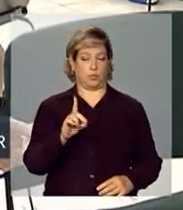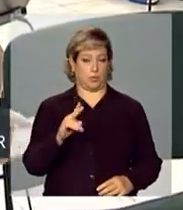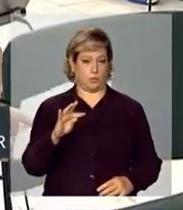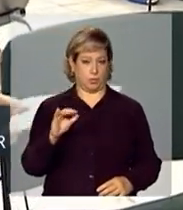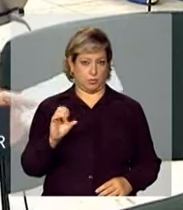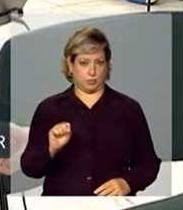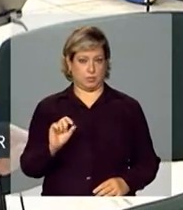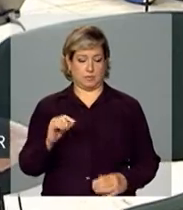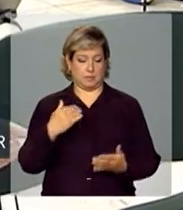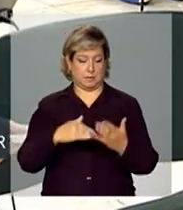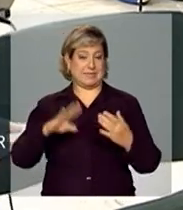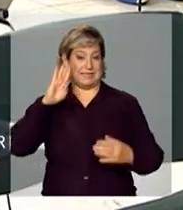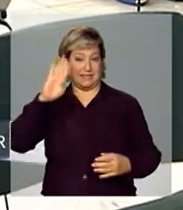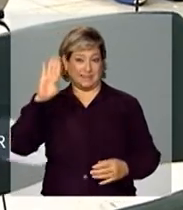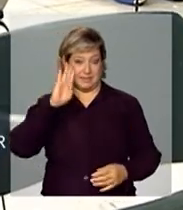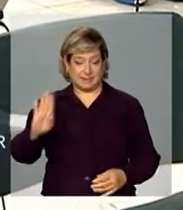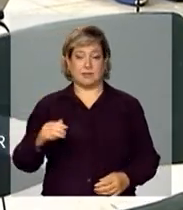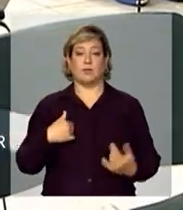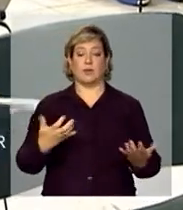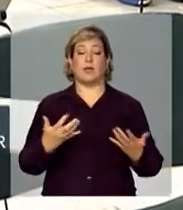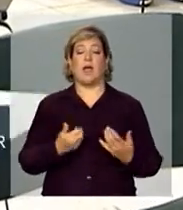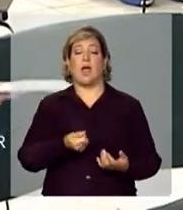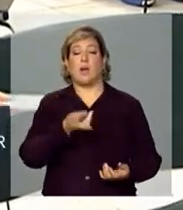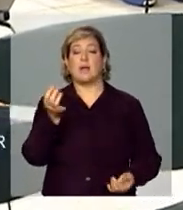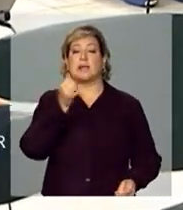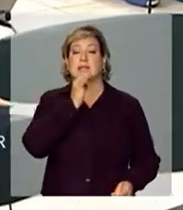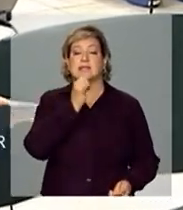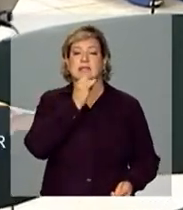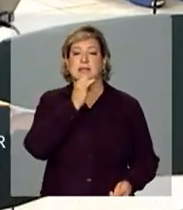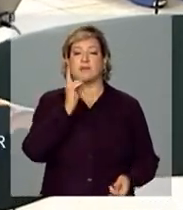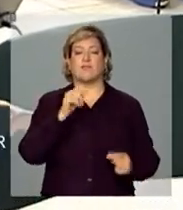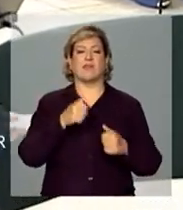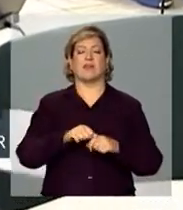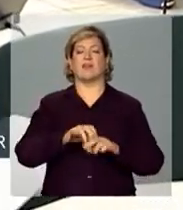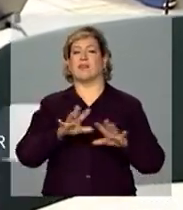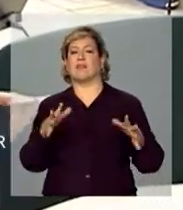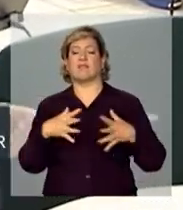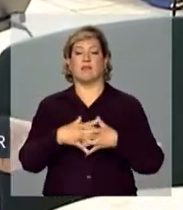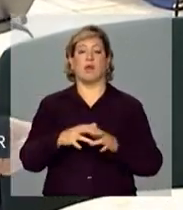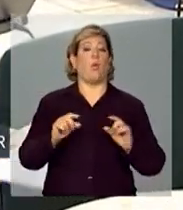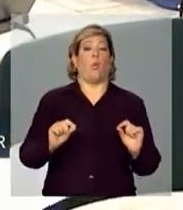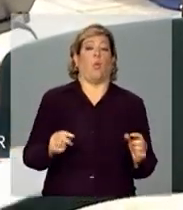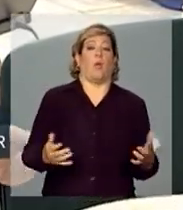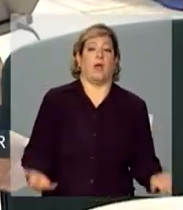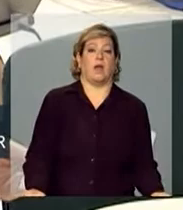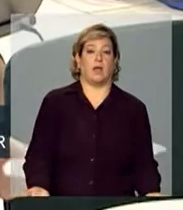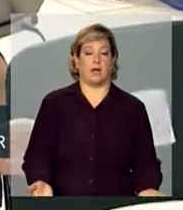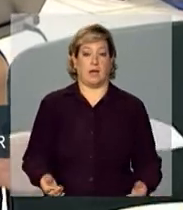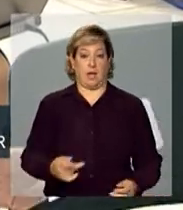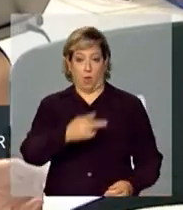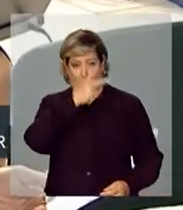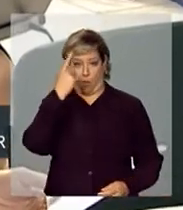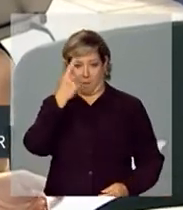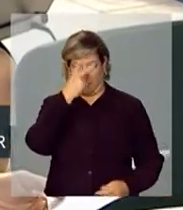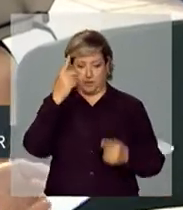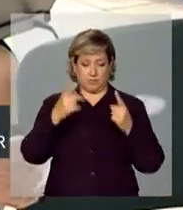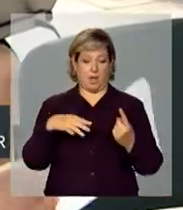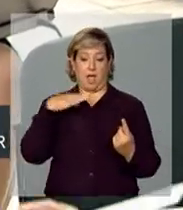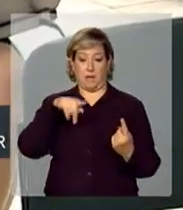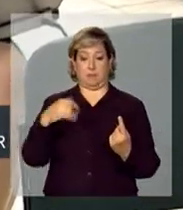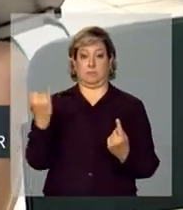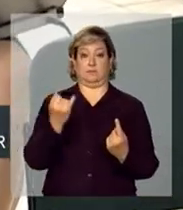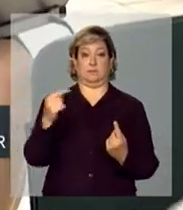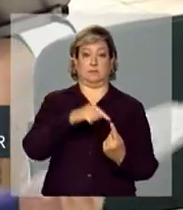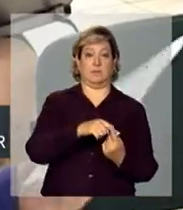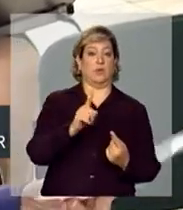ministros eu queria alguns exemplos porque enfim para não ficar uma coisa um pouco vaga porque o que é essencial às vezes para uma pessoa não é para outra